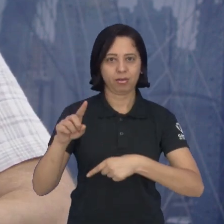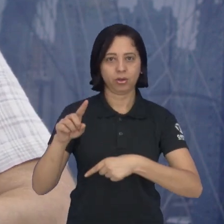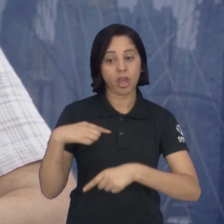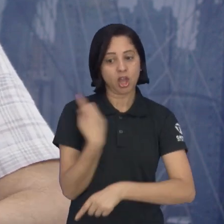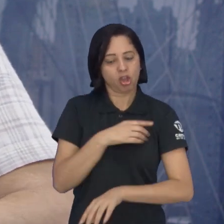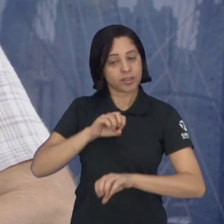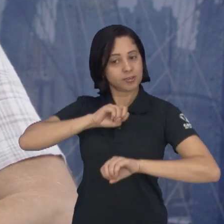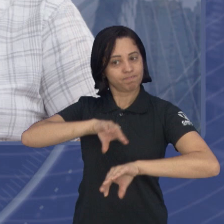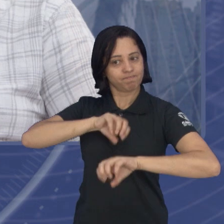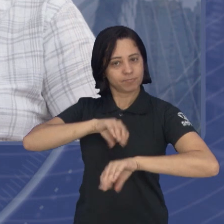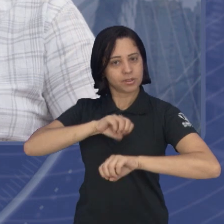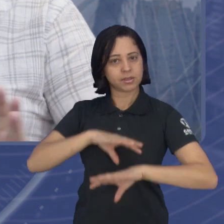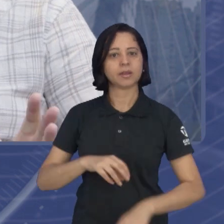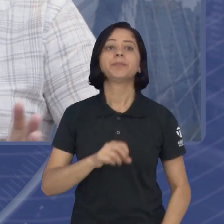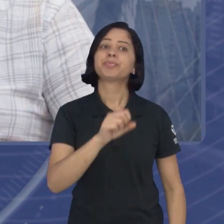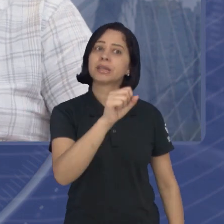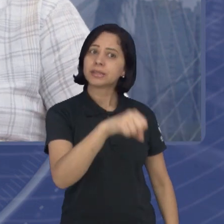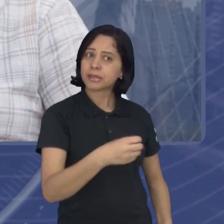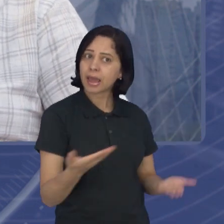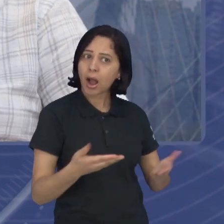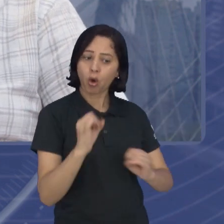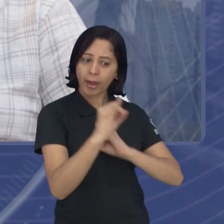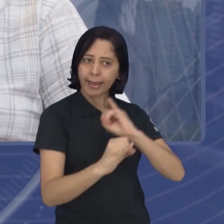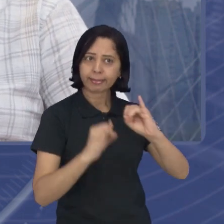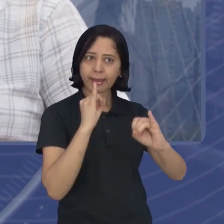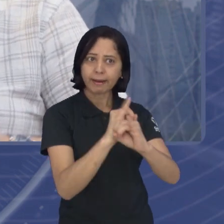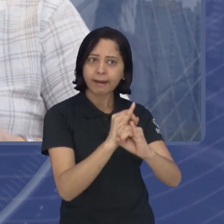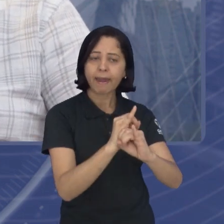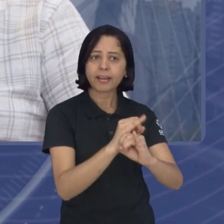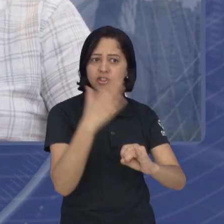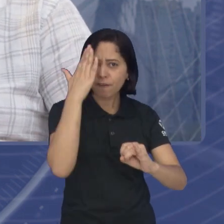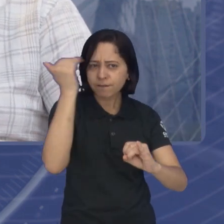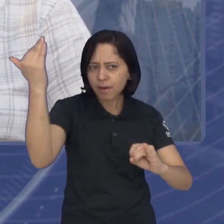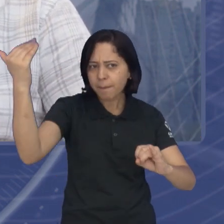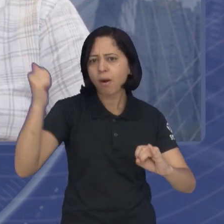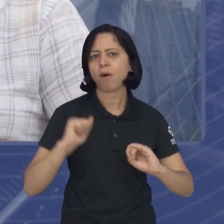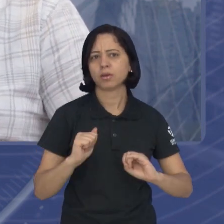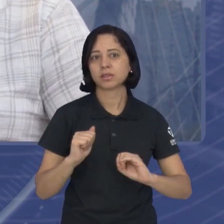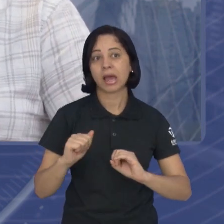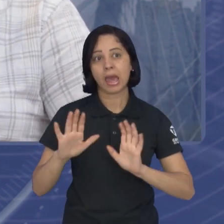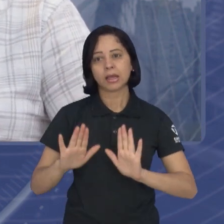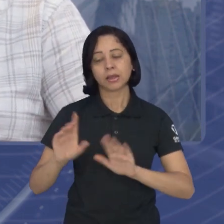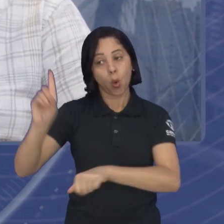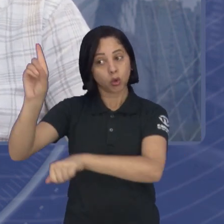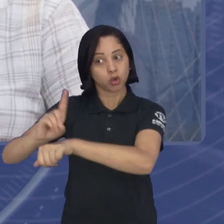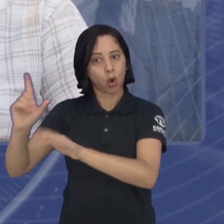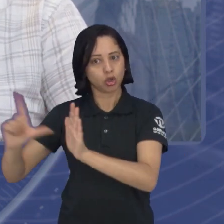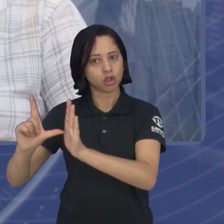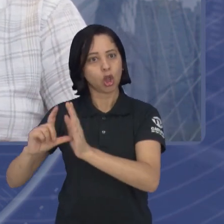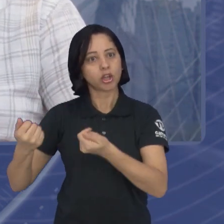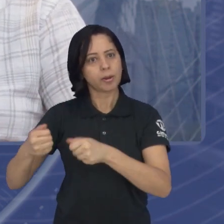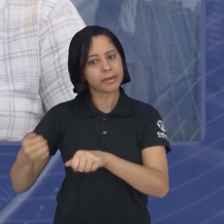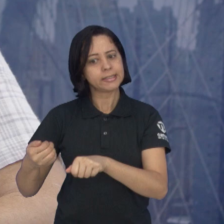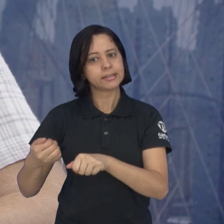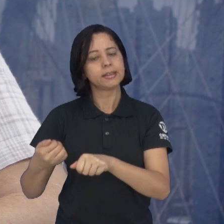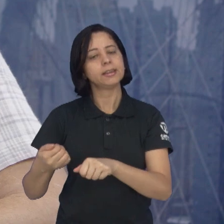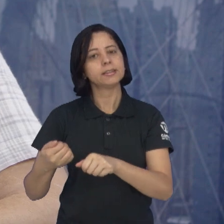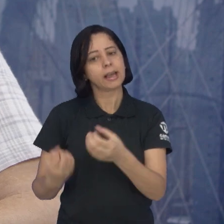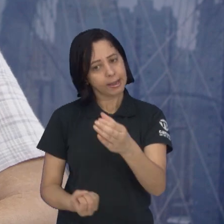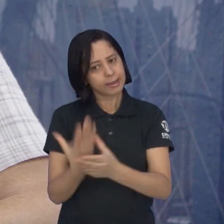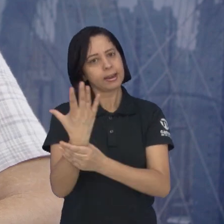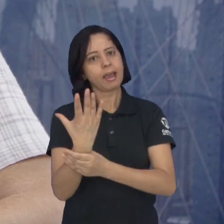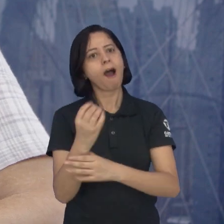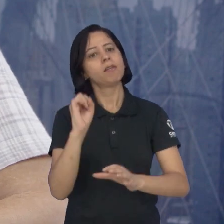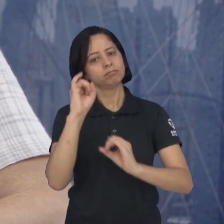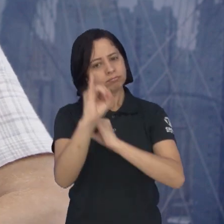importante. Não tem como fugir, né? Não tem como fugir, exatamente. Eles têm que entrar justamente para isso, né? Então, Sim. a gente ajuda bastante mesmo